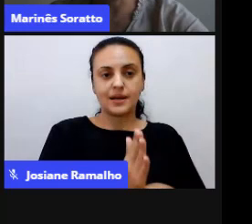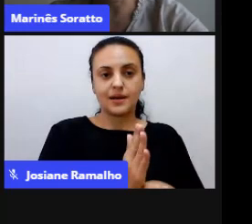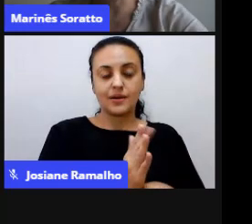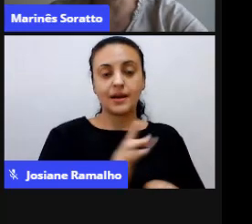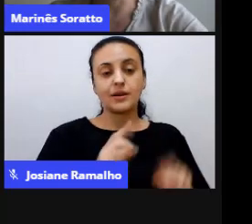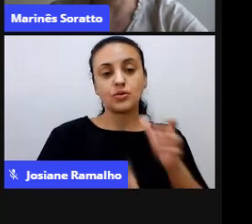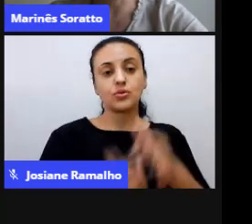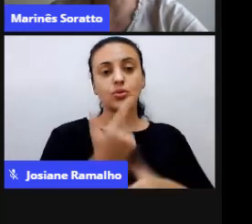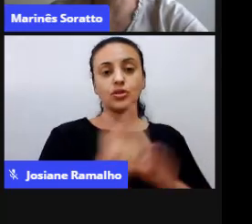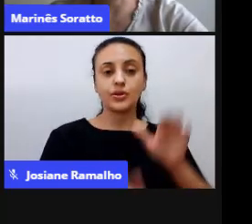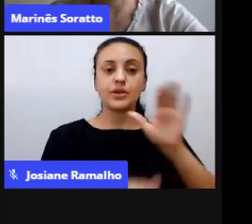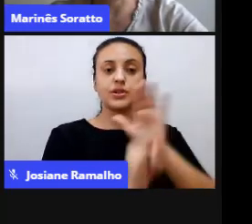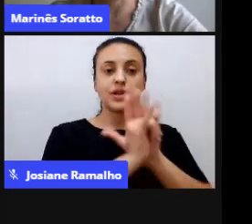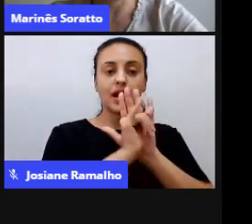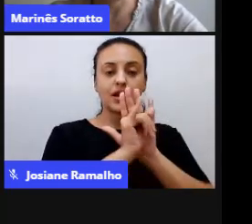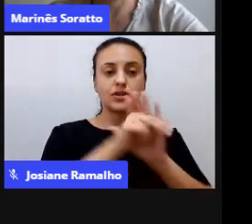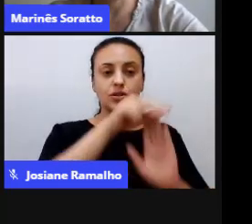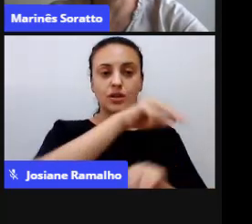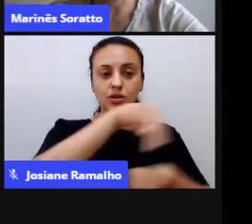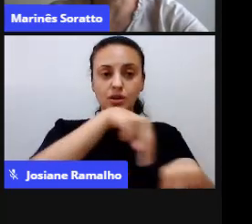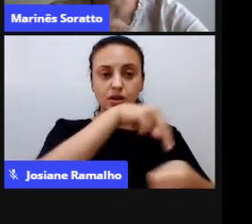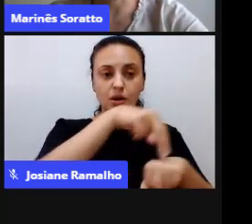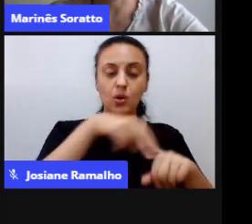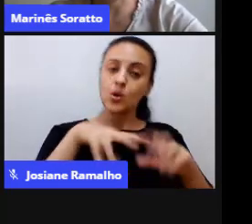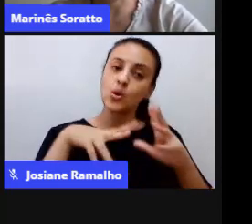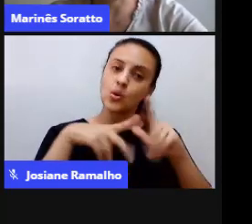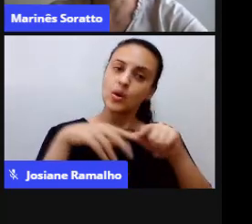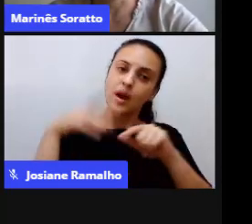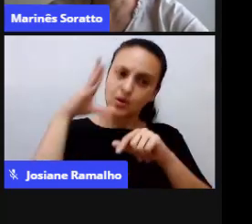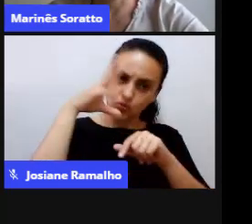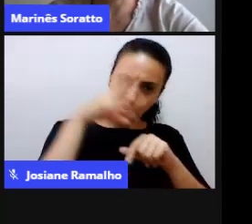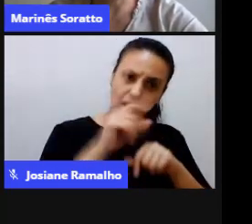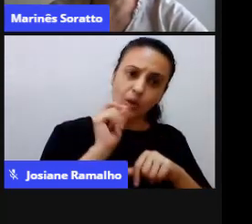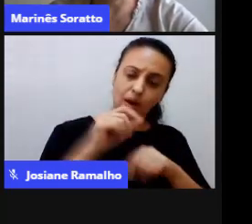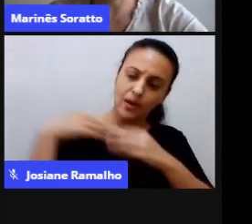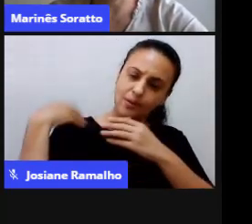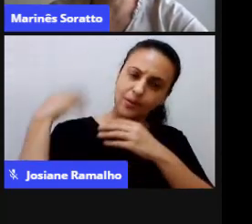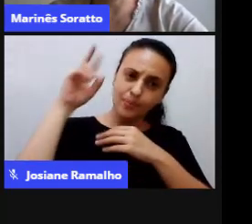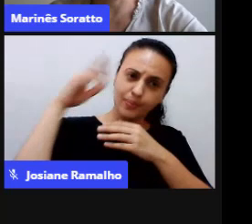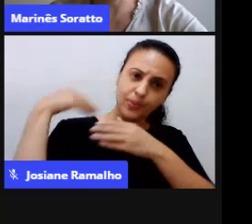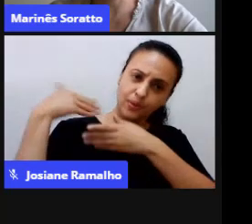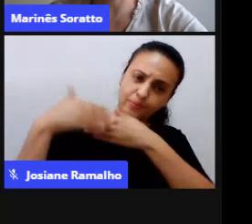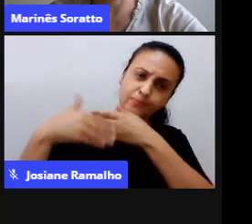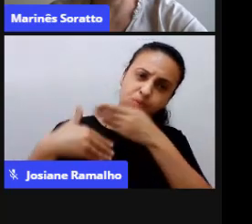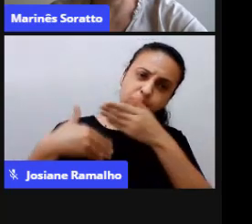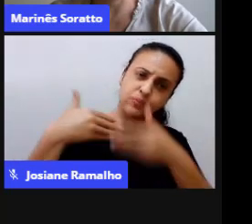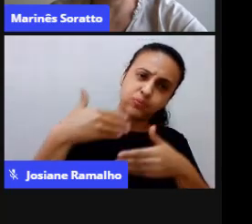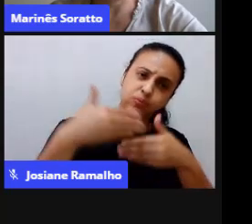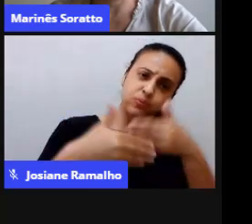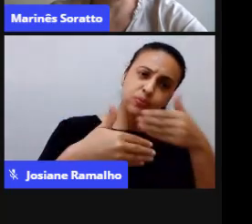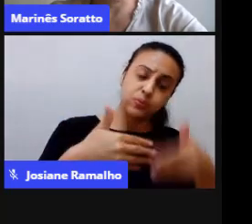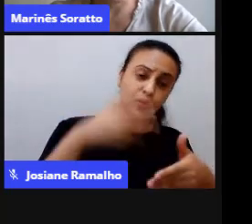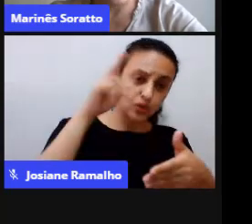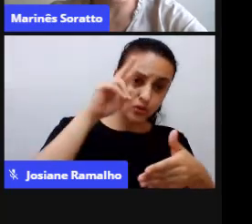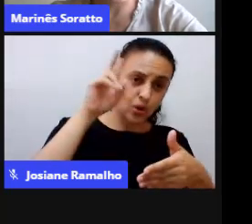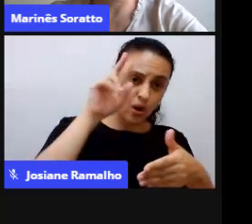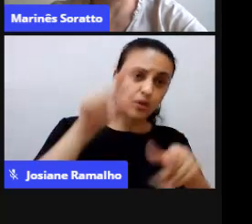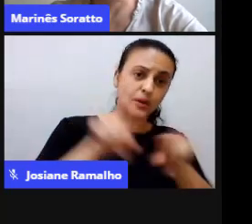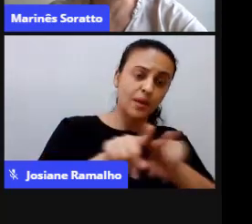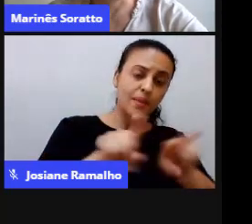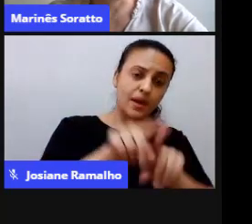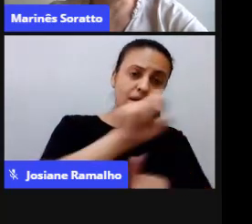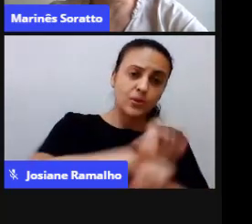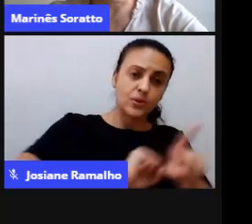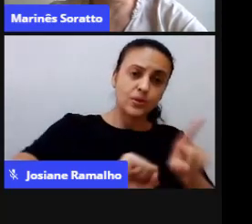é resultado de um processo histórico, cultural, social, que é composto por diferentes grupos